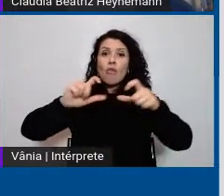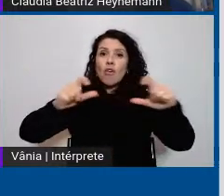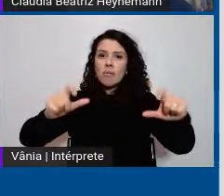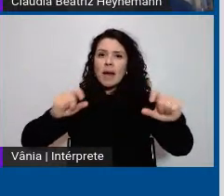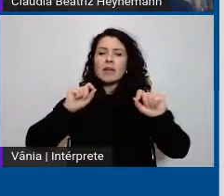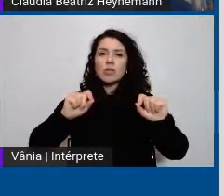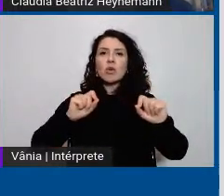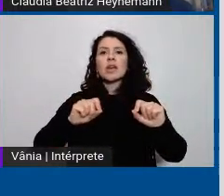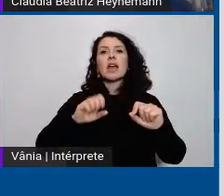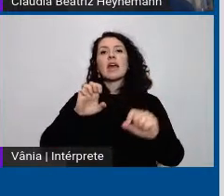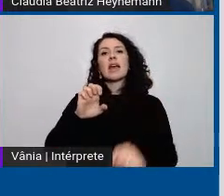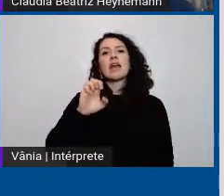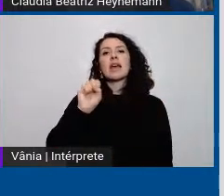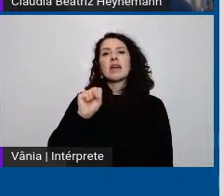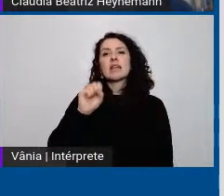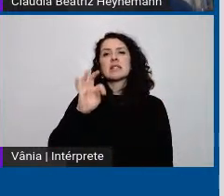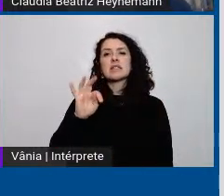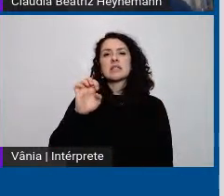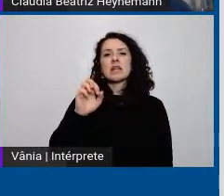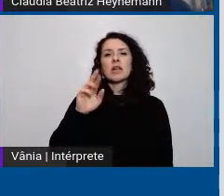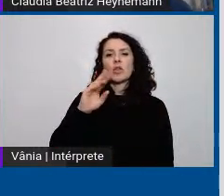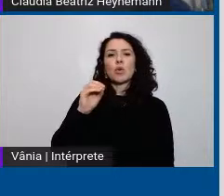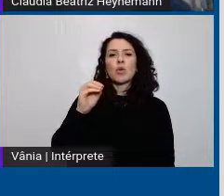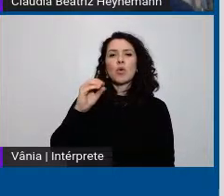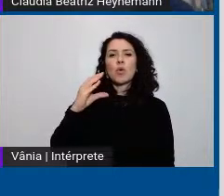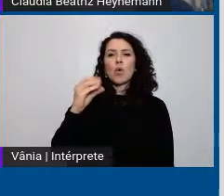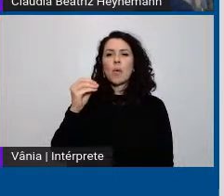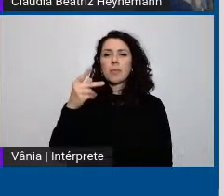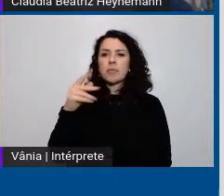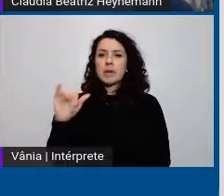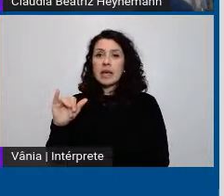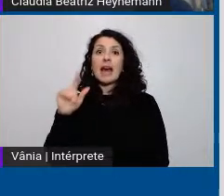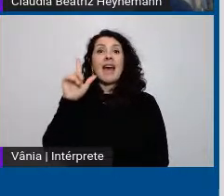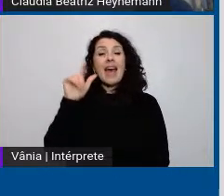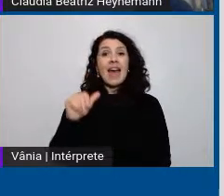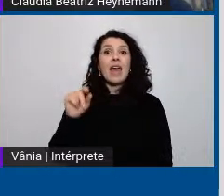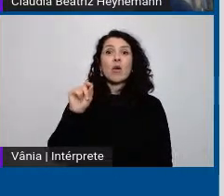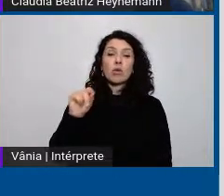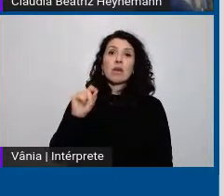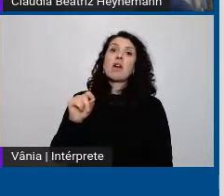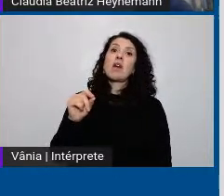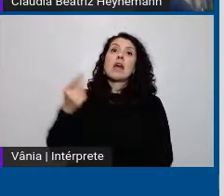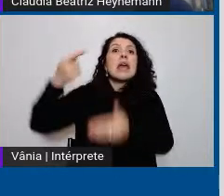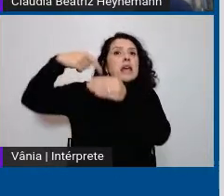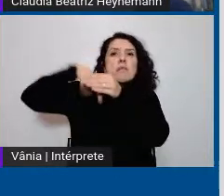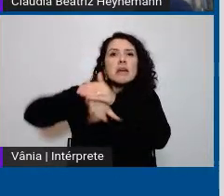estereoscopia, uma experiência imersiva que gozou de grande popularidade